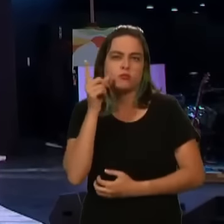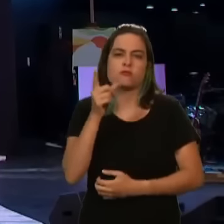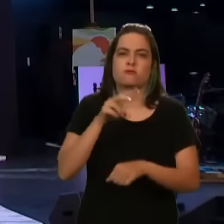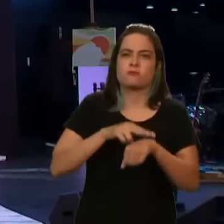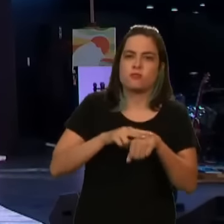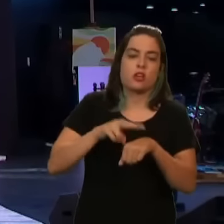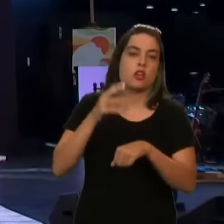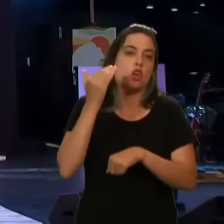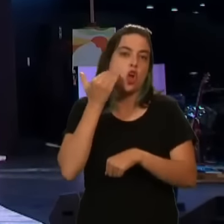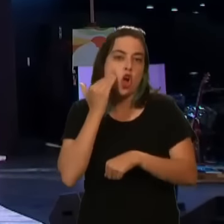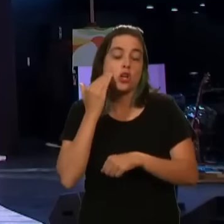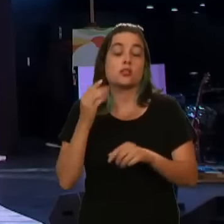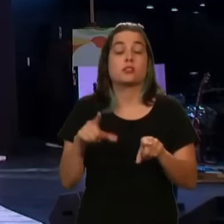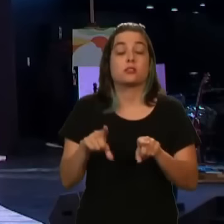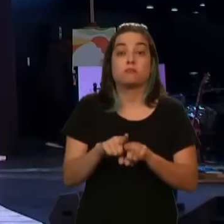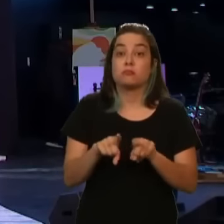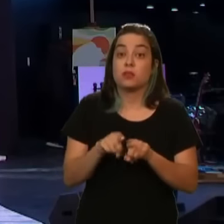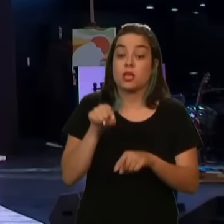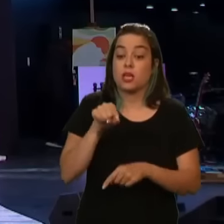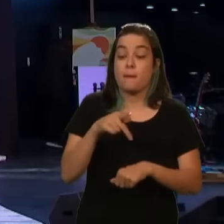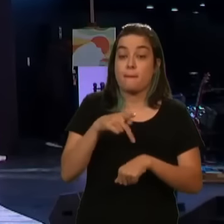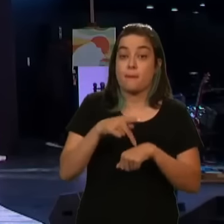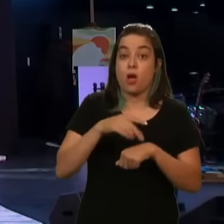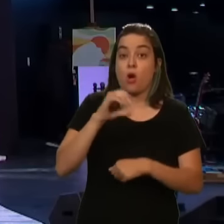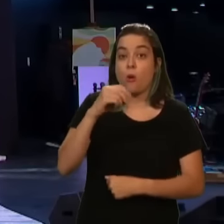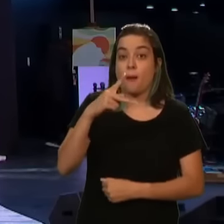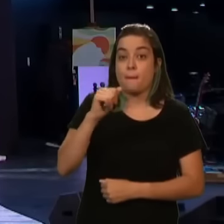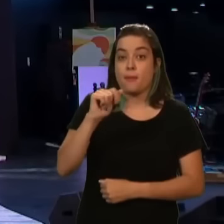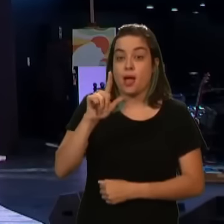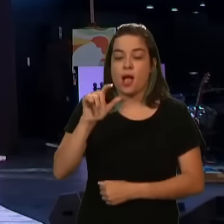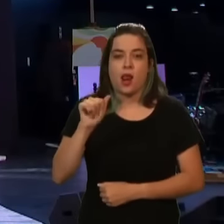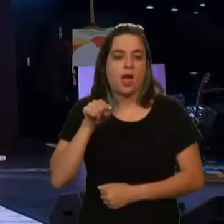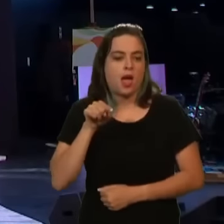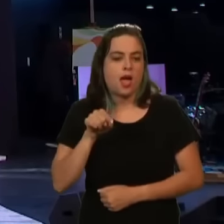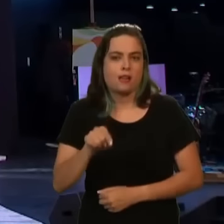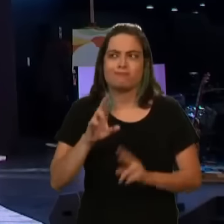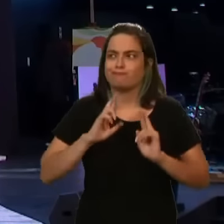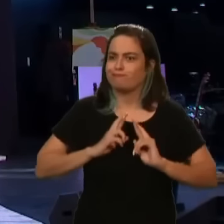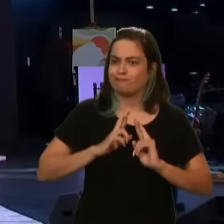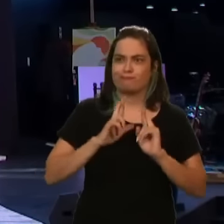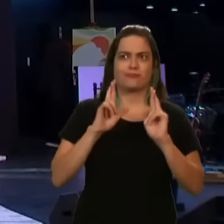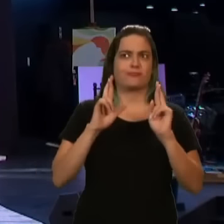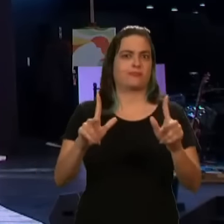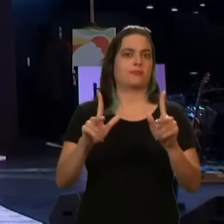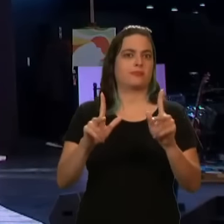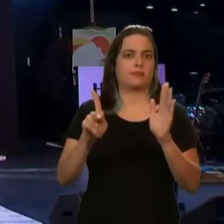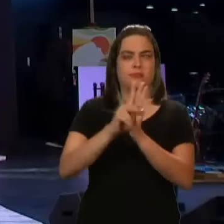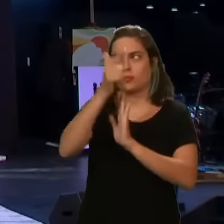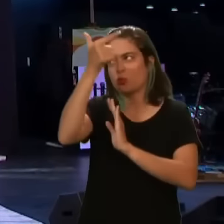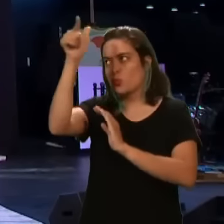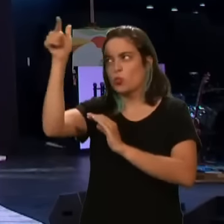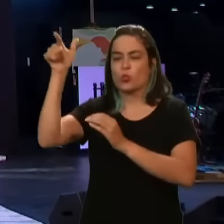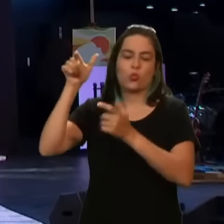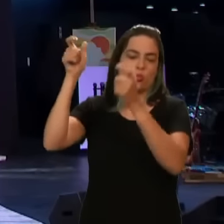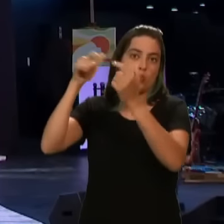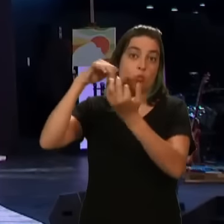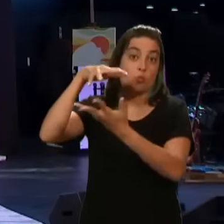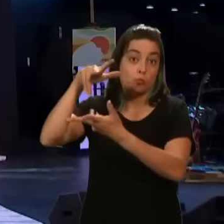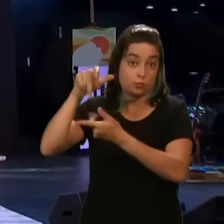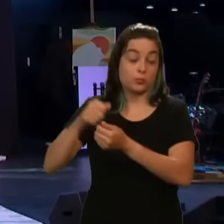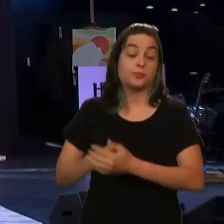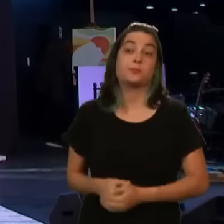rosa. E a pedra opala brasileira é considerada muito diferenciada das de outros lugares do mundo.